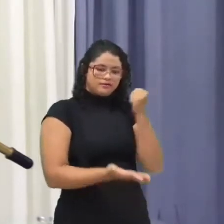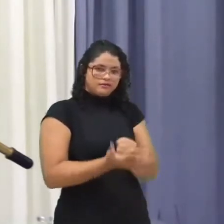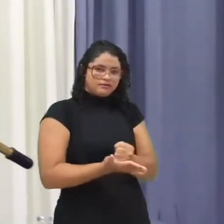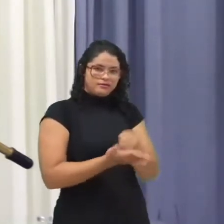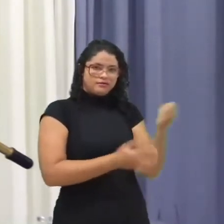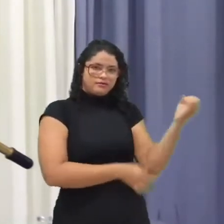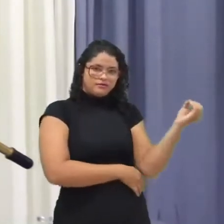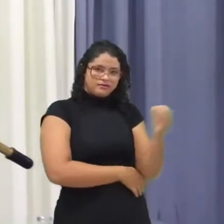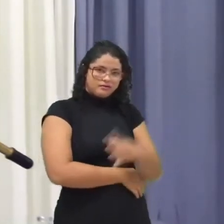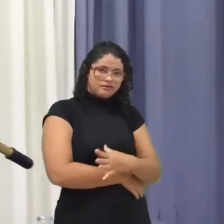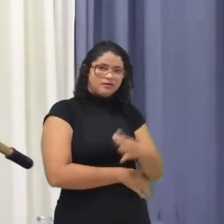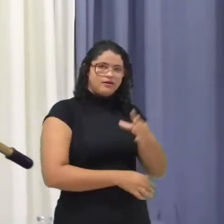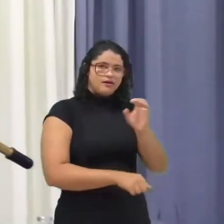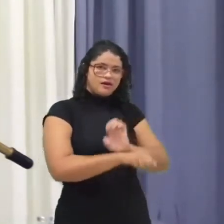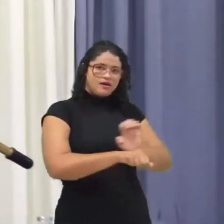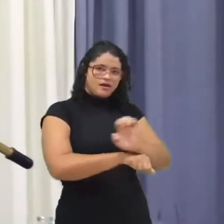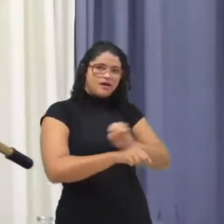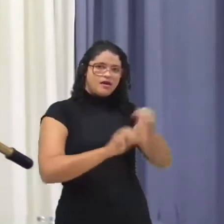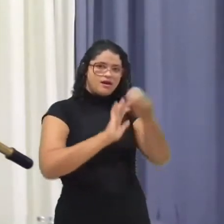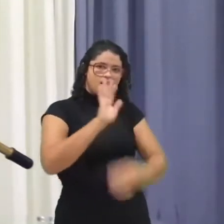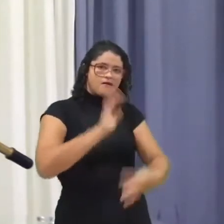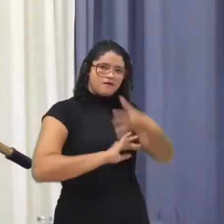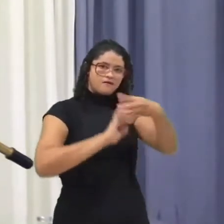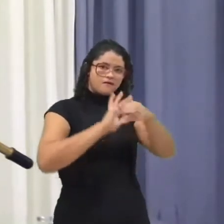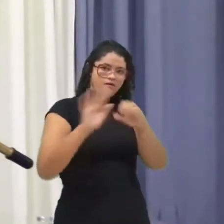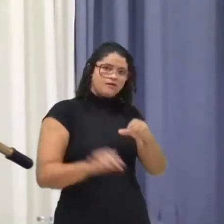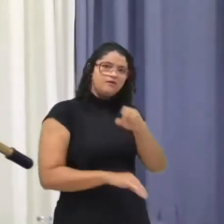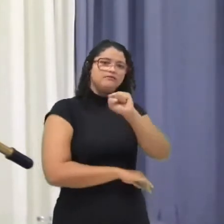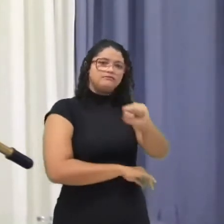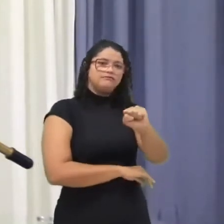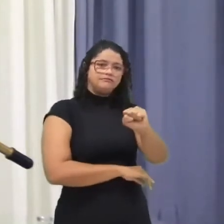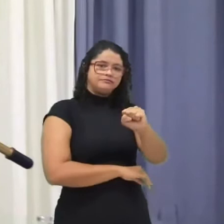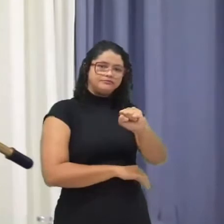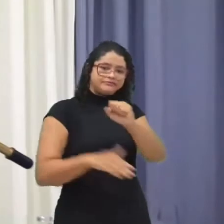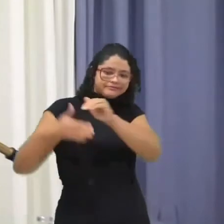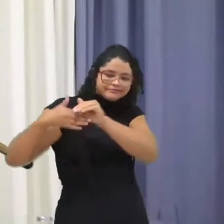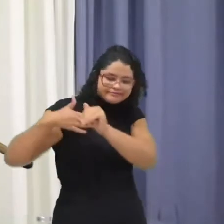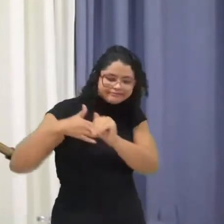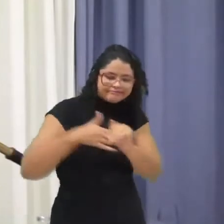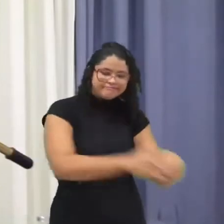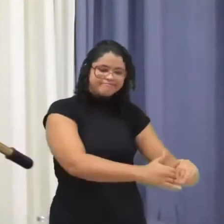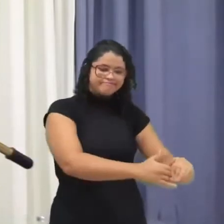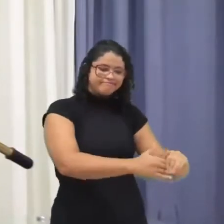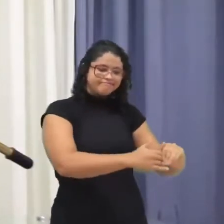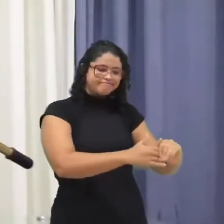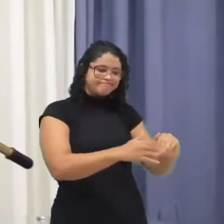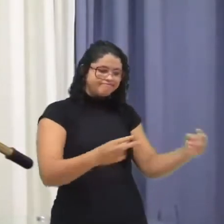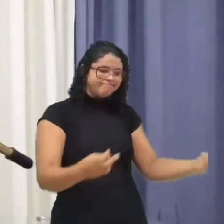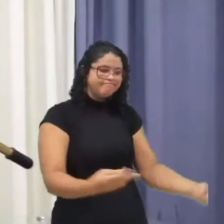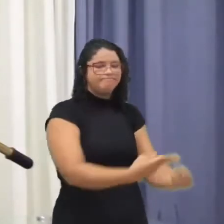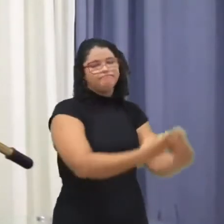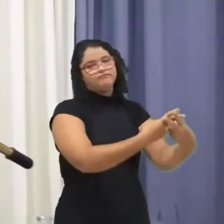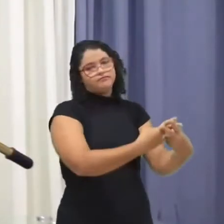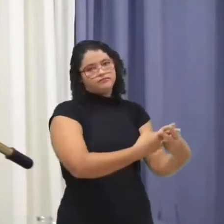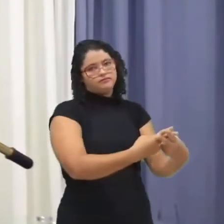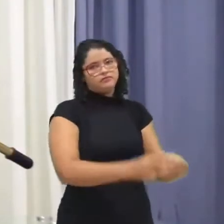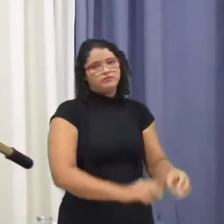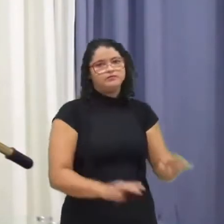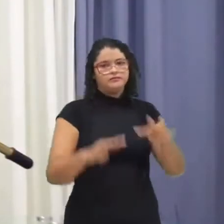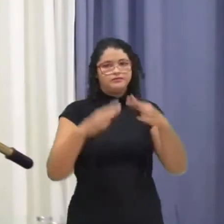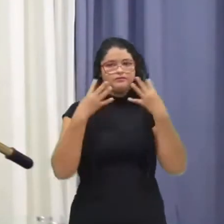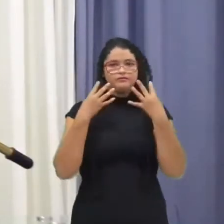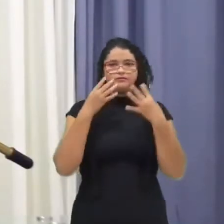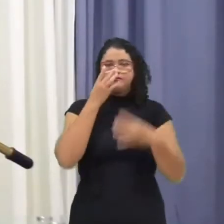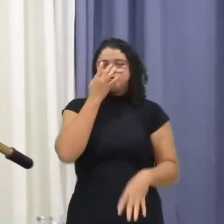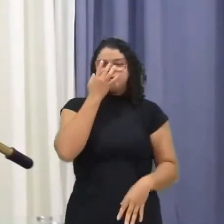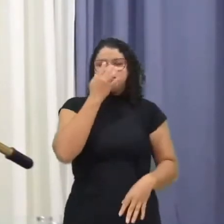Efésios 4:8, que denota também levar conduzindo cativo. Olhe, quando